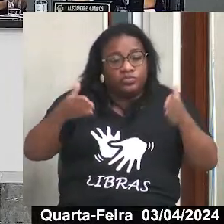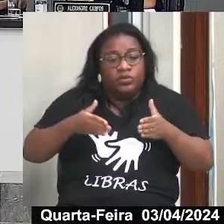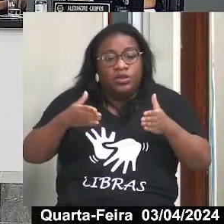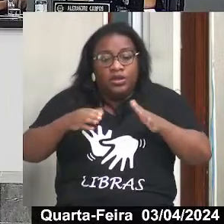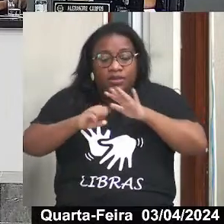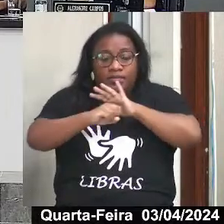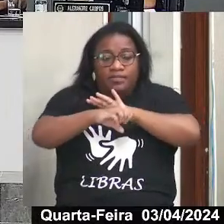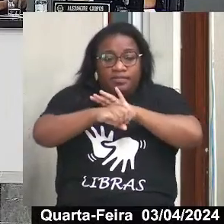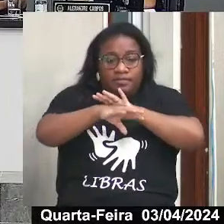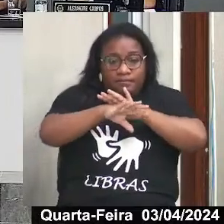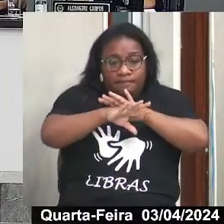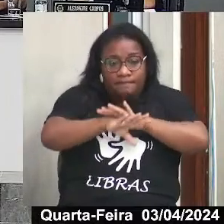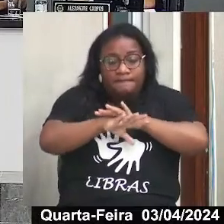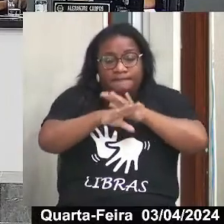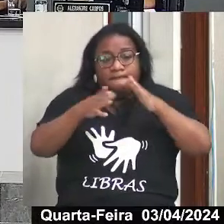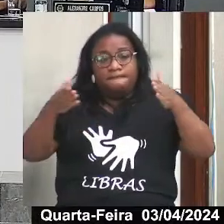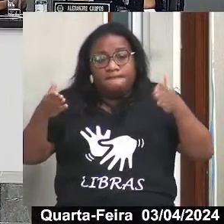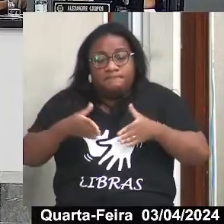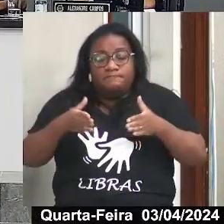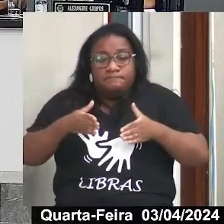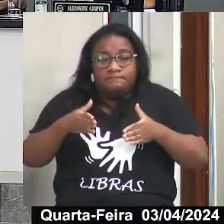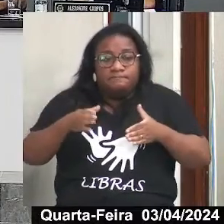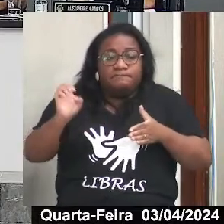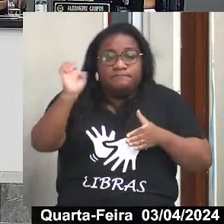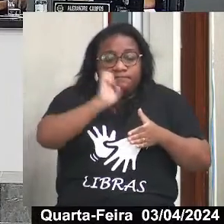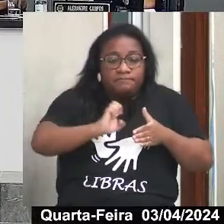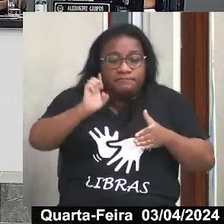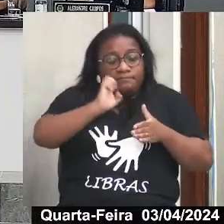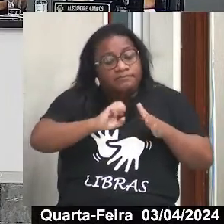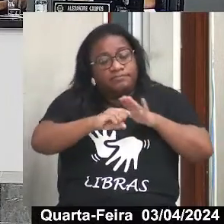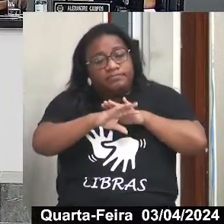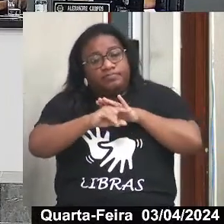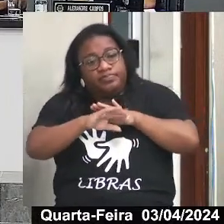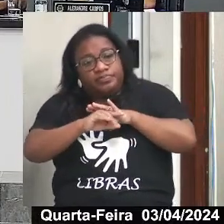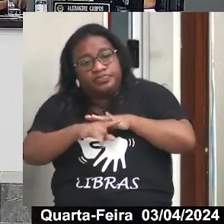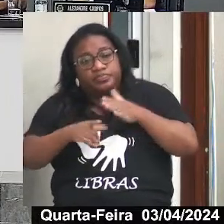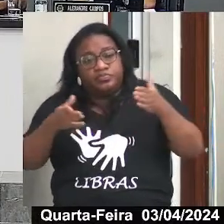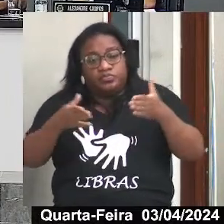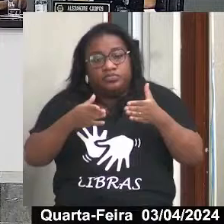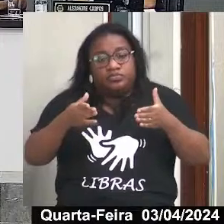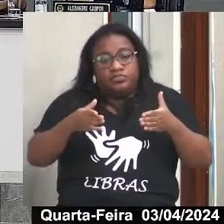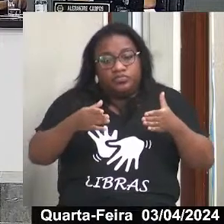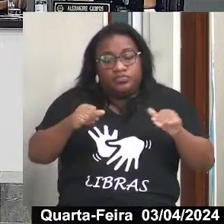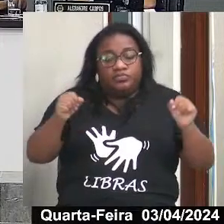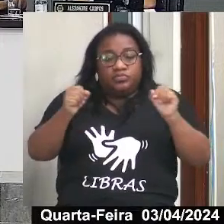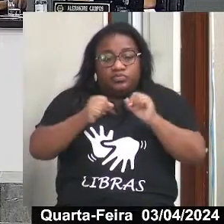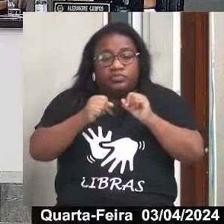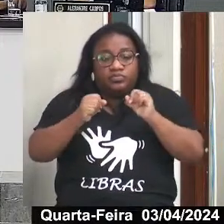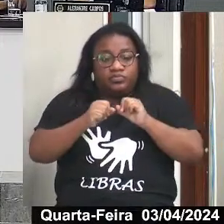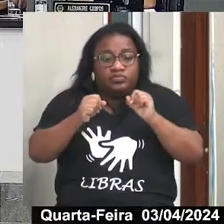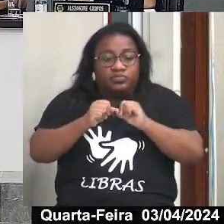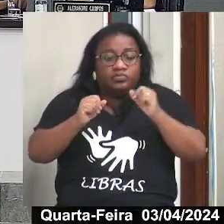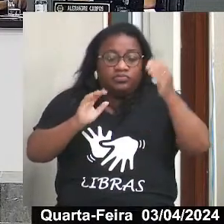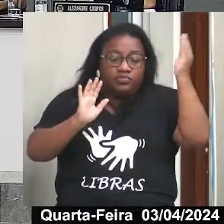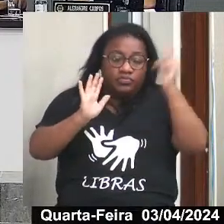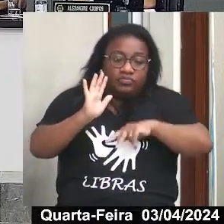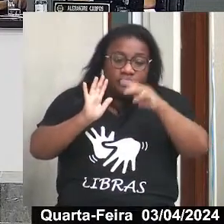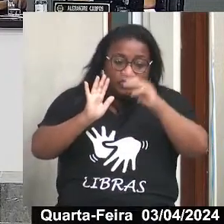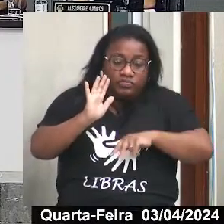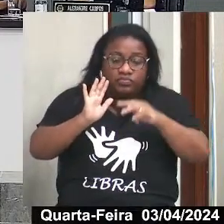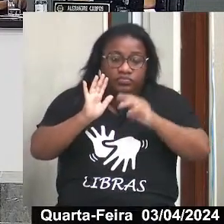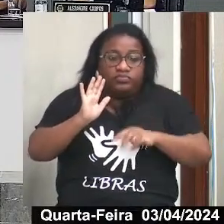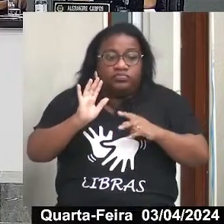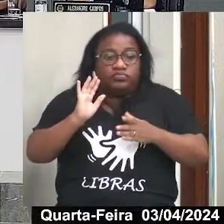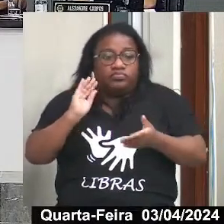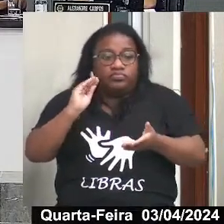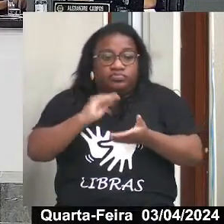Gerson Olegário. Indica ao chefe do Poder Executivo Municipal que solicita a empresa de saneamento básico da Sabesp que faça a ligação das caixas de esgoto na rua